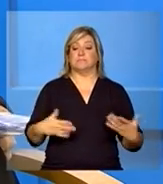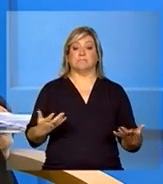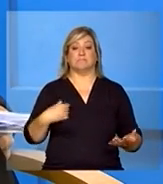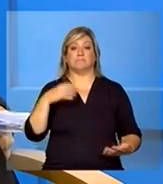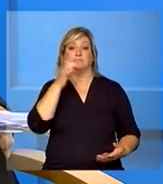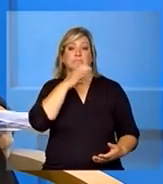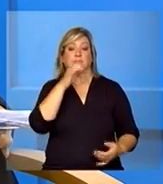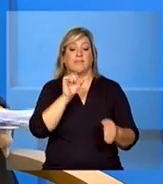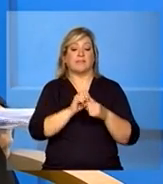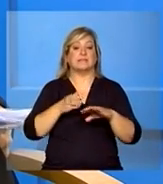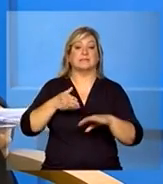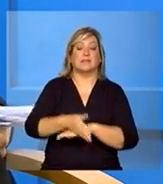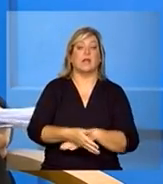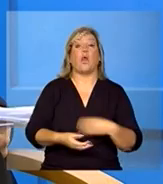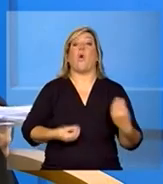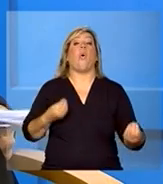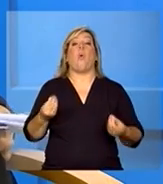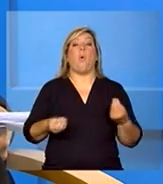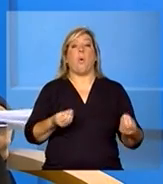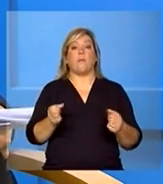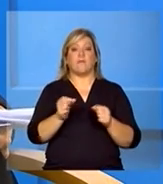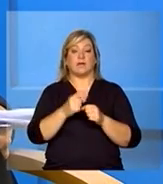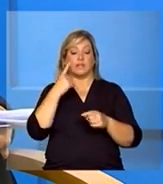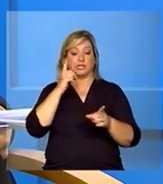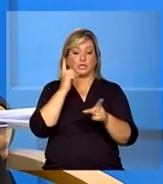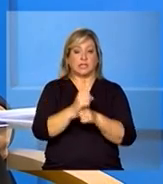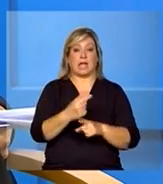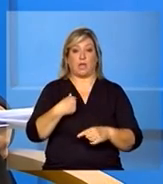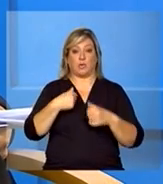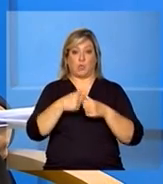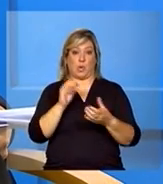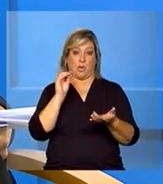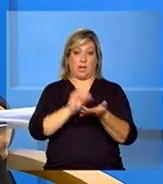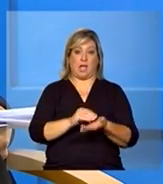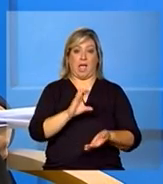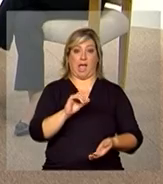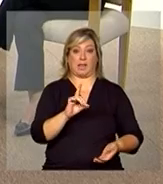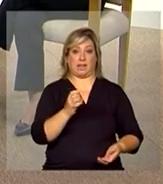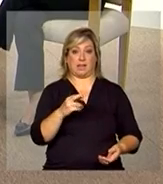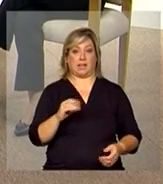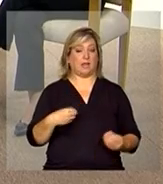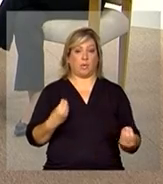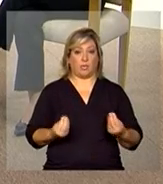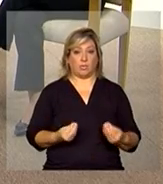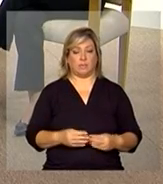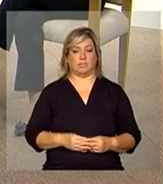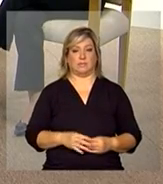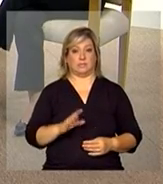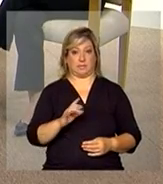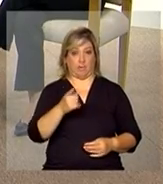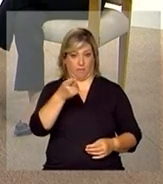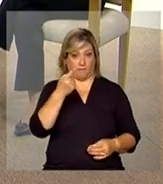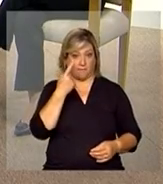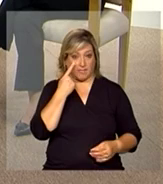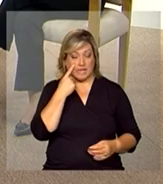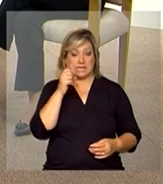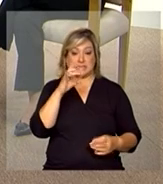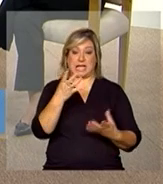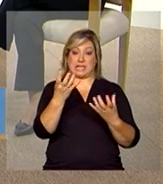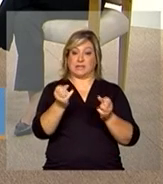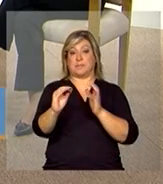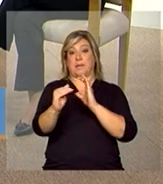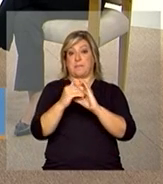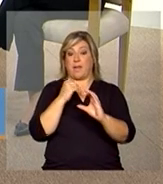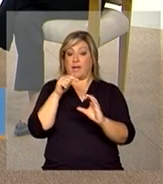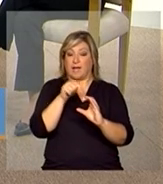eu preciso entrar eu tenho como descobrir se eu tô cadastrada a forma de verificar se tá cadastrado esse recebeu o e-mail